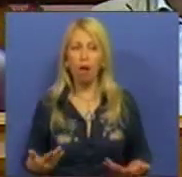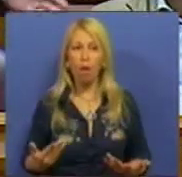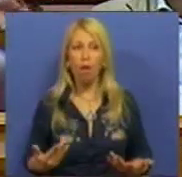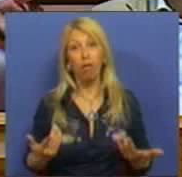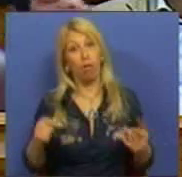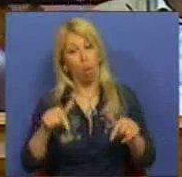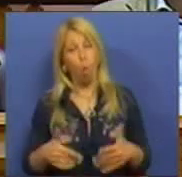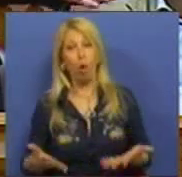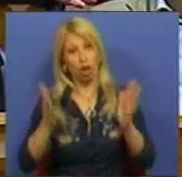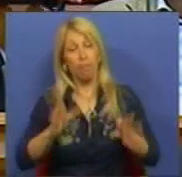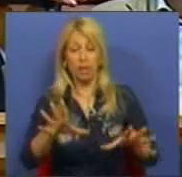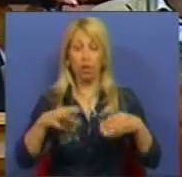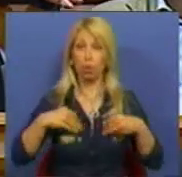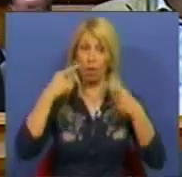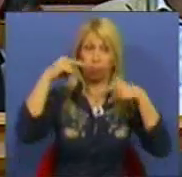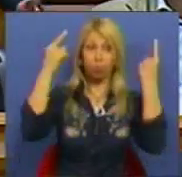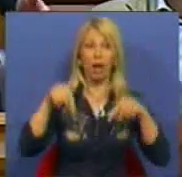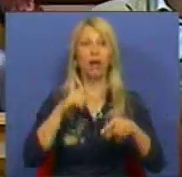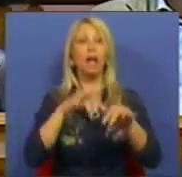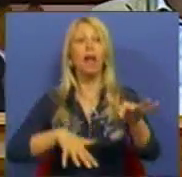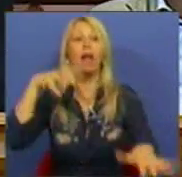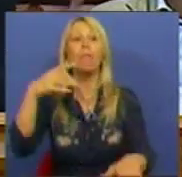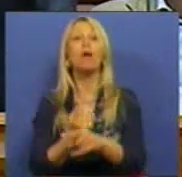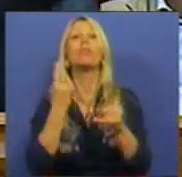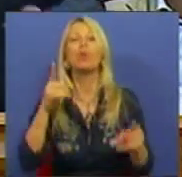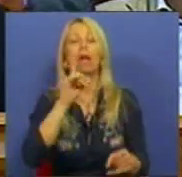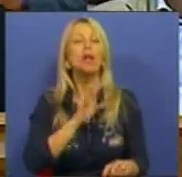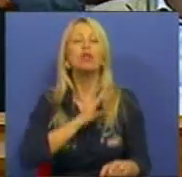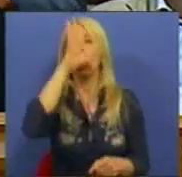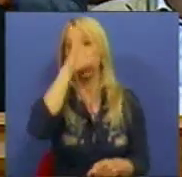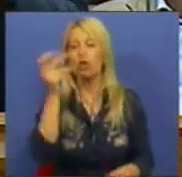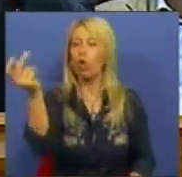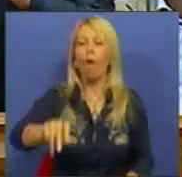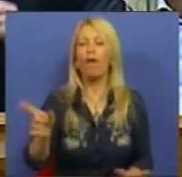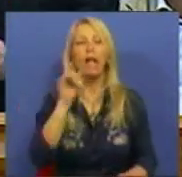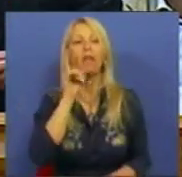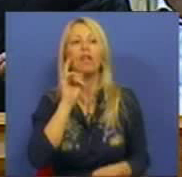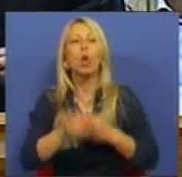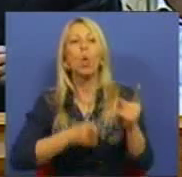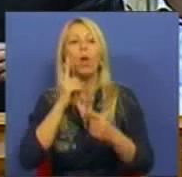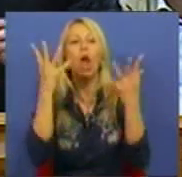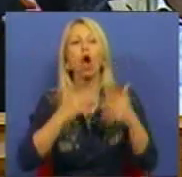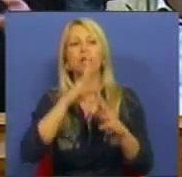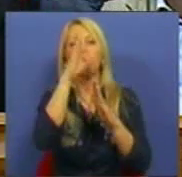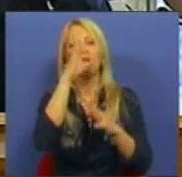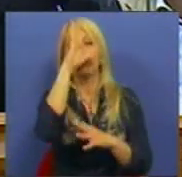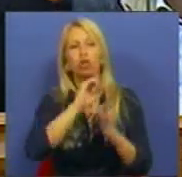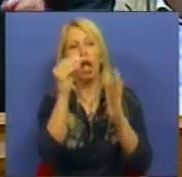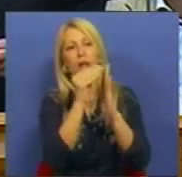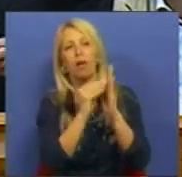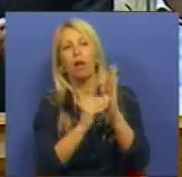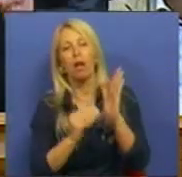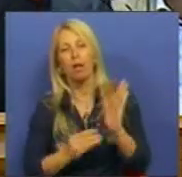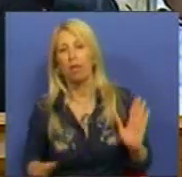hoje assumir isso aqui perante esta Câmara. Porque a senhora Ministra não veio aqui defender o que está no Orçamento de Estado. Nem num único